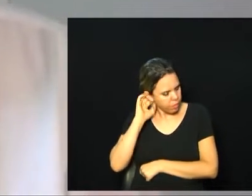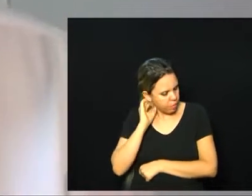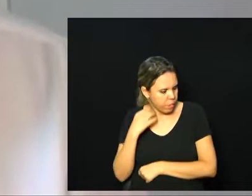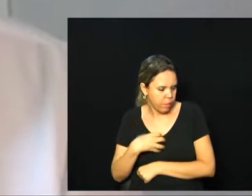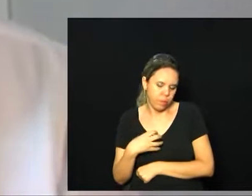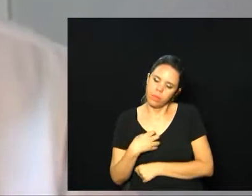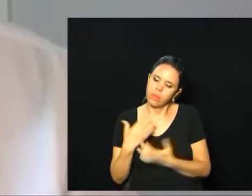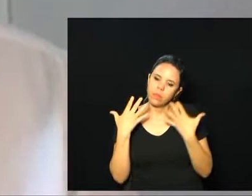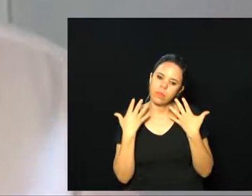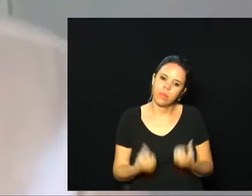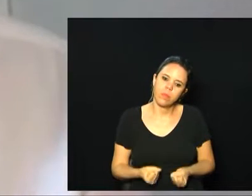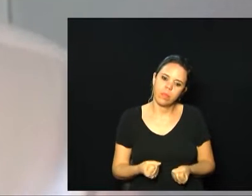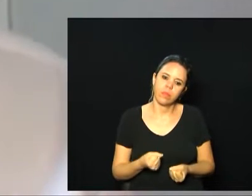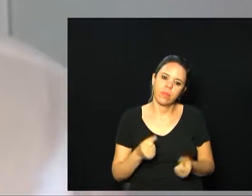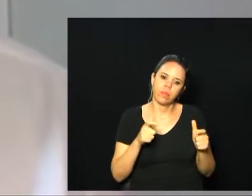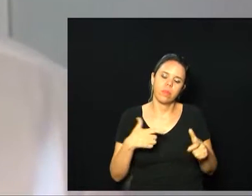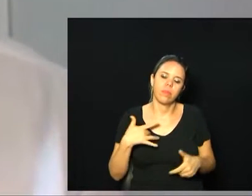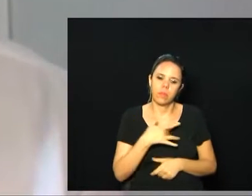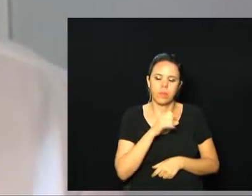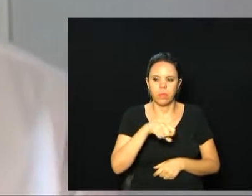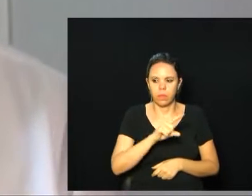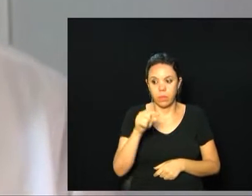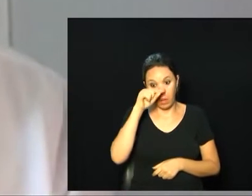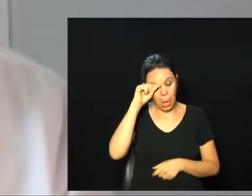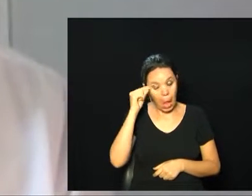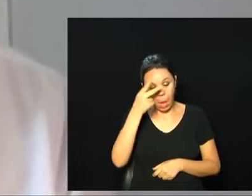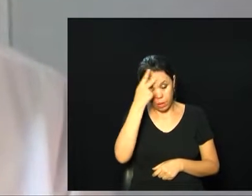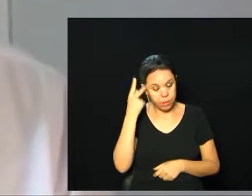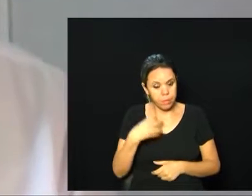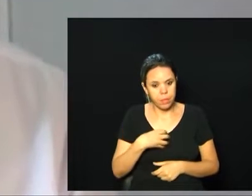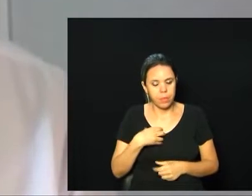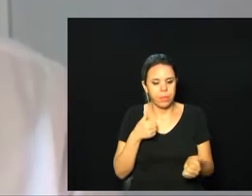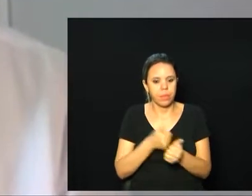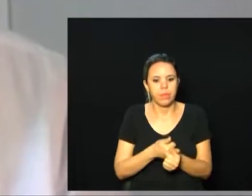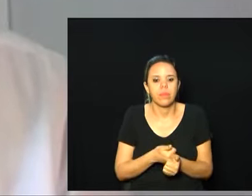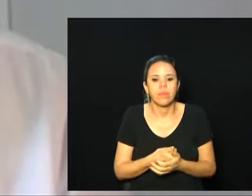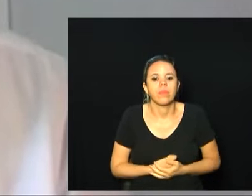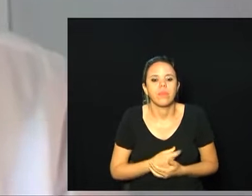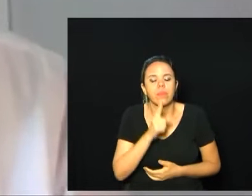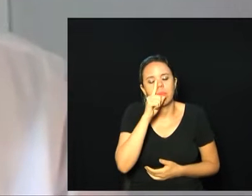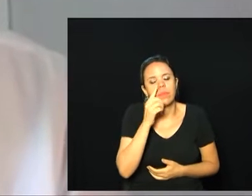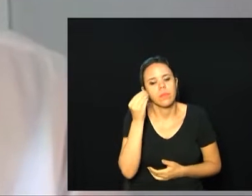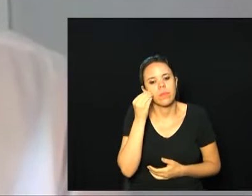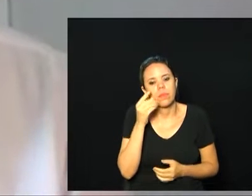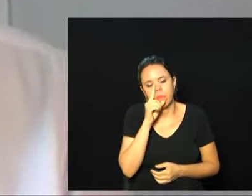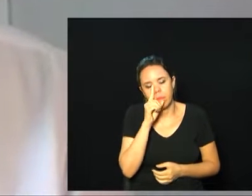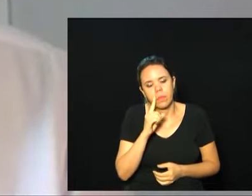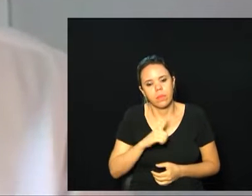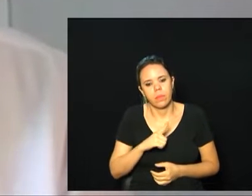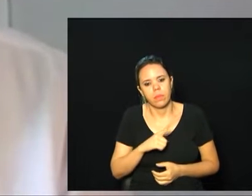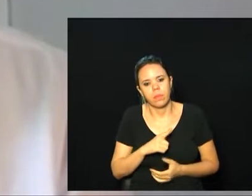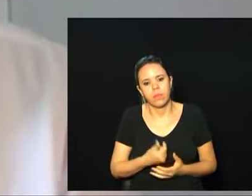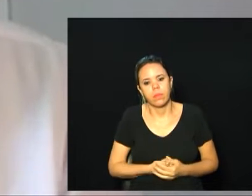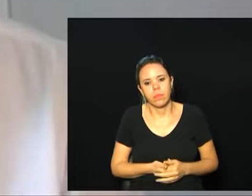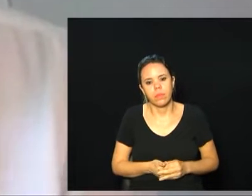forma de encarar o que é um ambiente saudável ou não, porque as pessoas sentiram muito de perto o risco e os perigos de